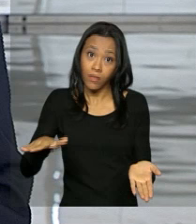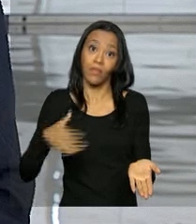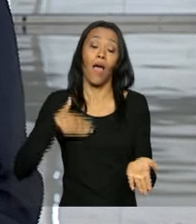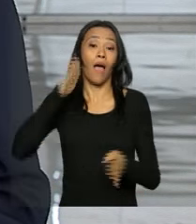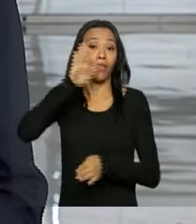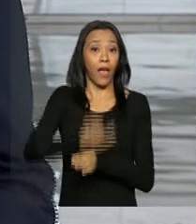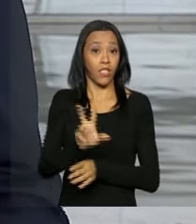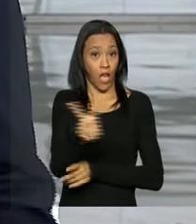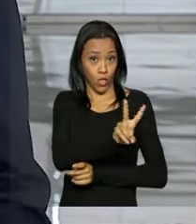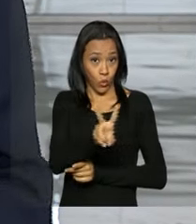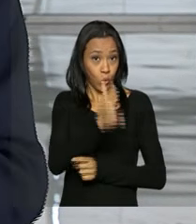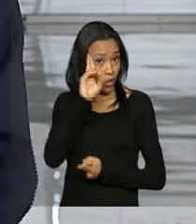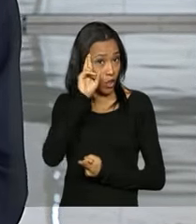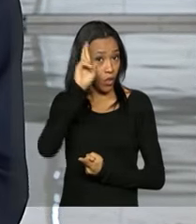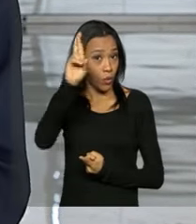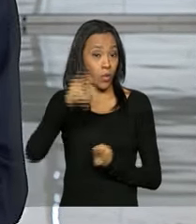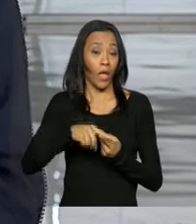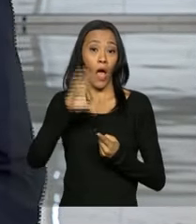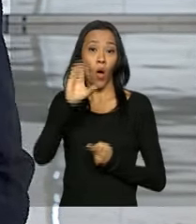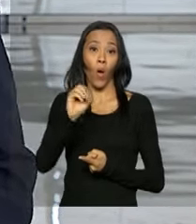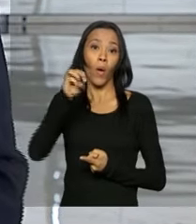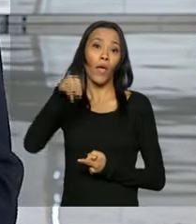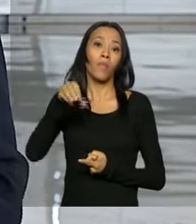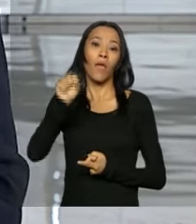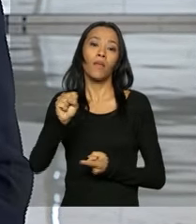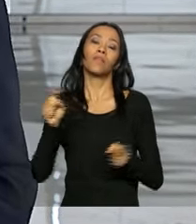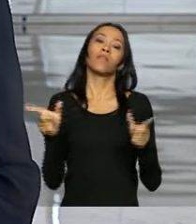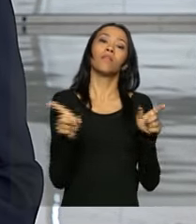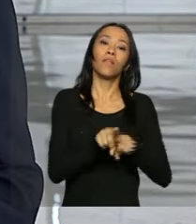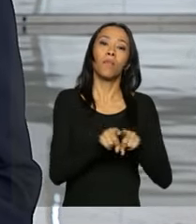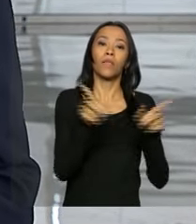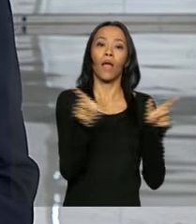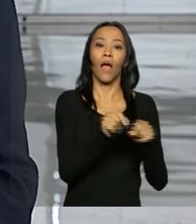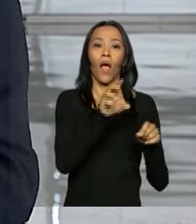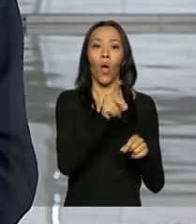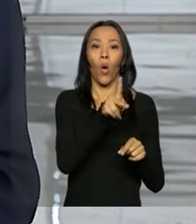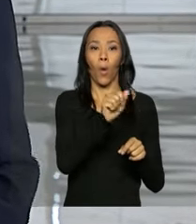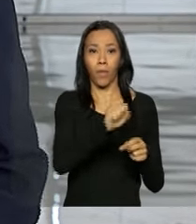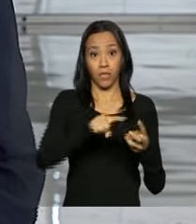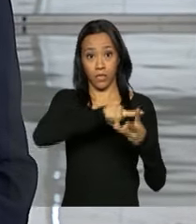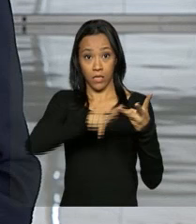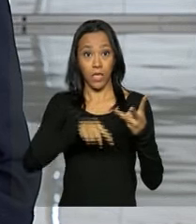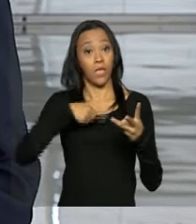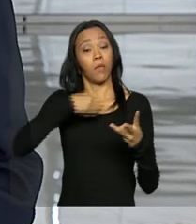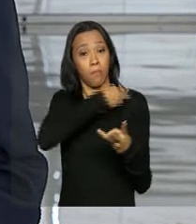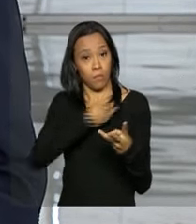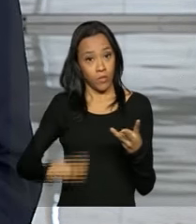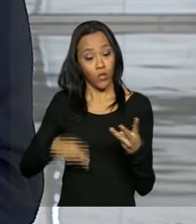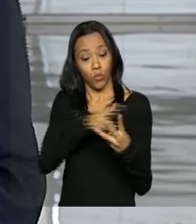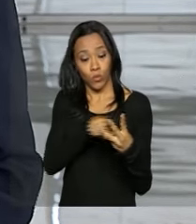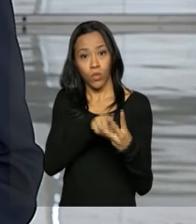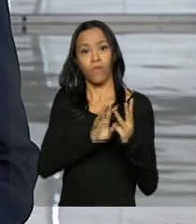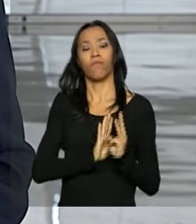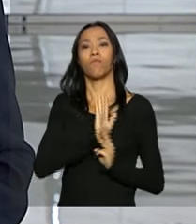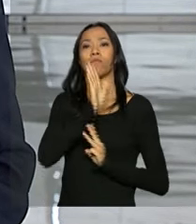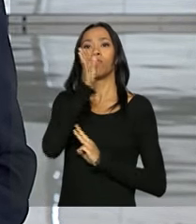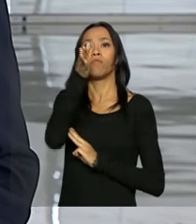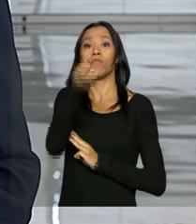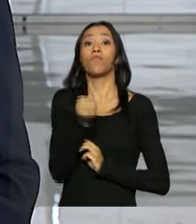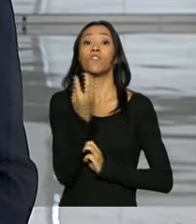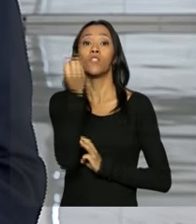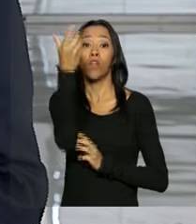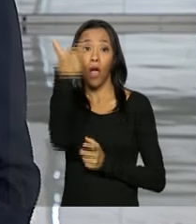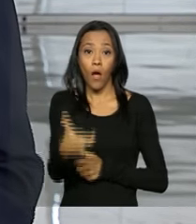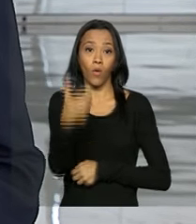diretoras da OMS da opas e o ministro da saúde Marcelo Castro seguem para o Rio de Janeiro onde visitam a